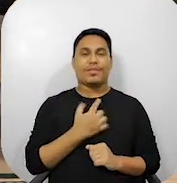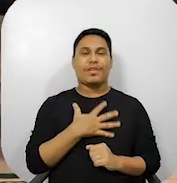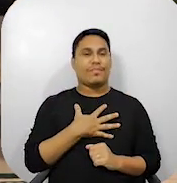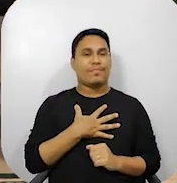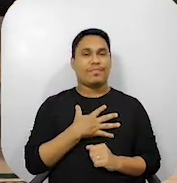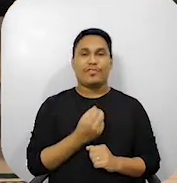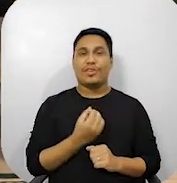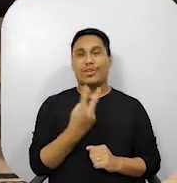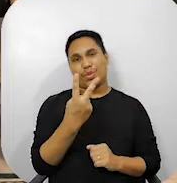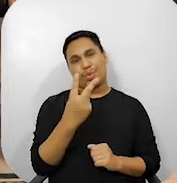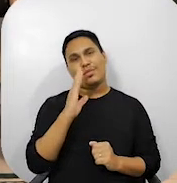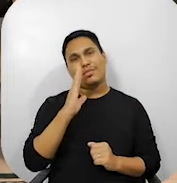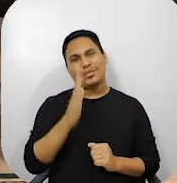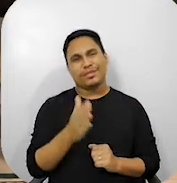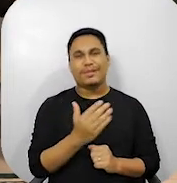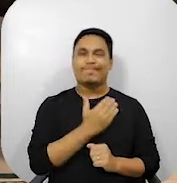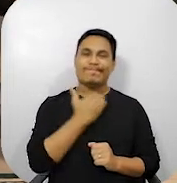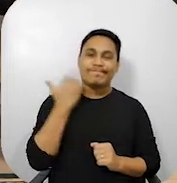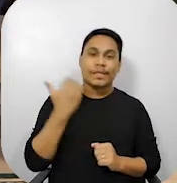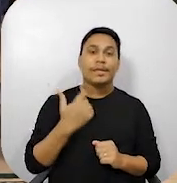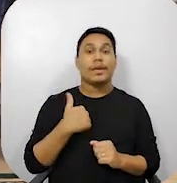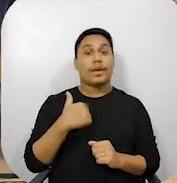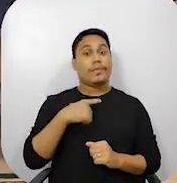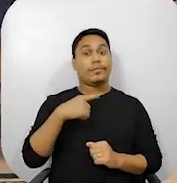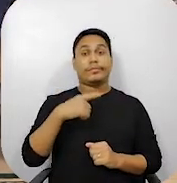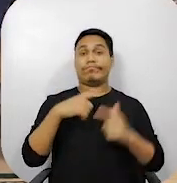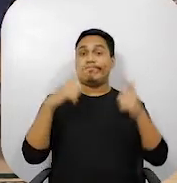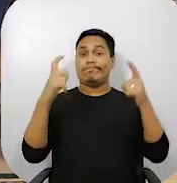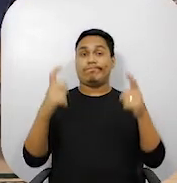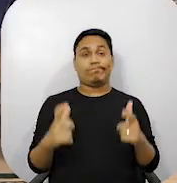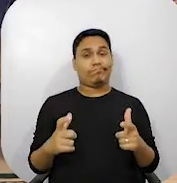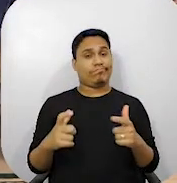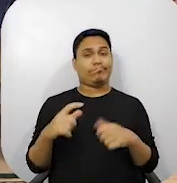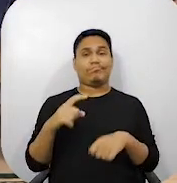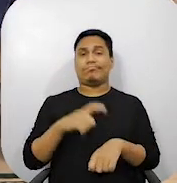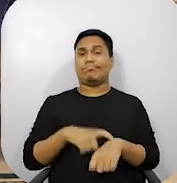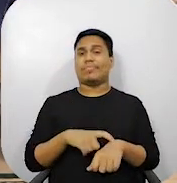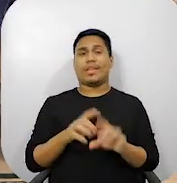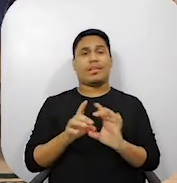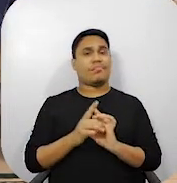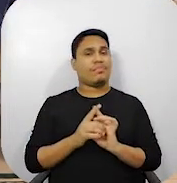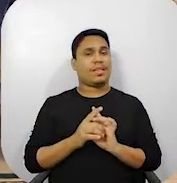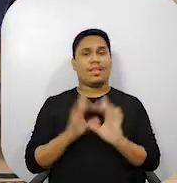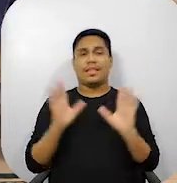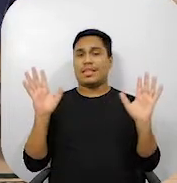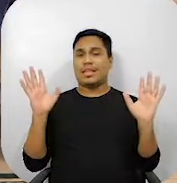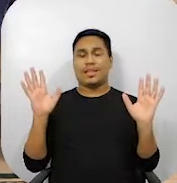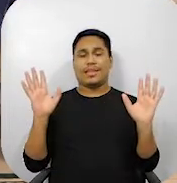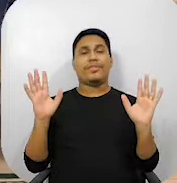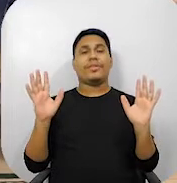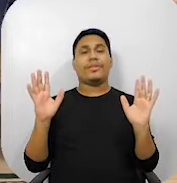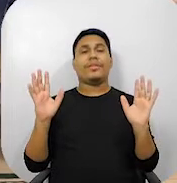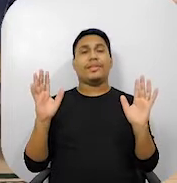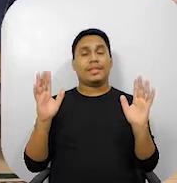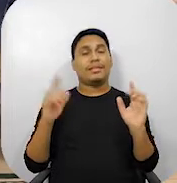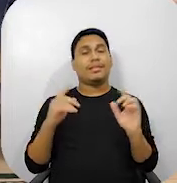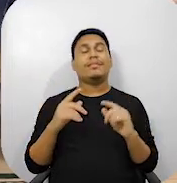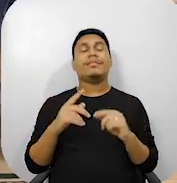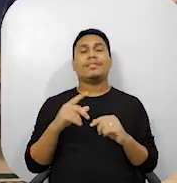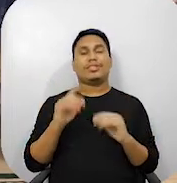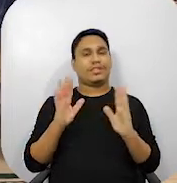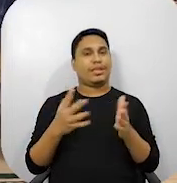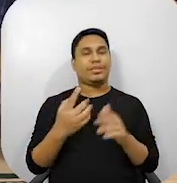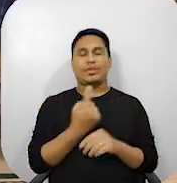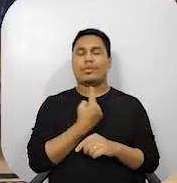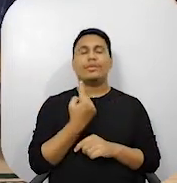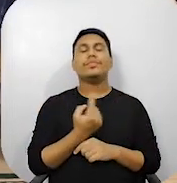asas e eu tenho todo o espaço do tempo e espaço físico também a meio de sou da solidão